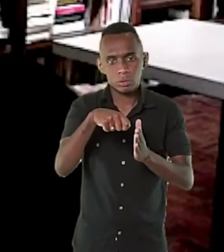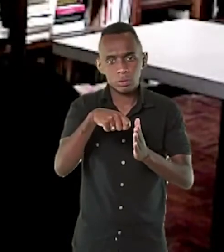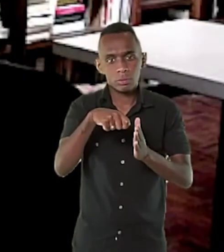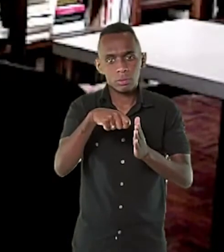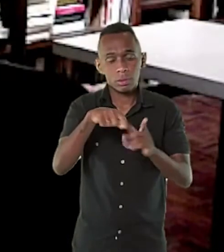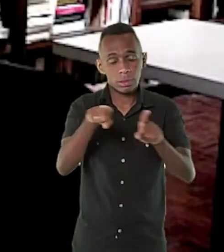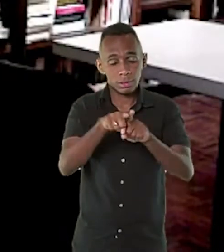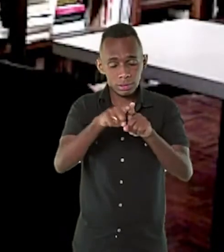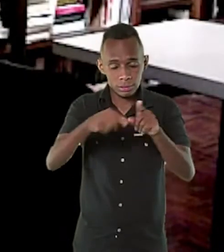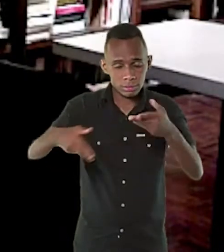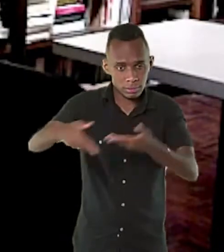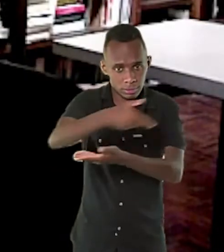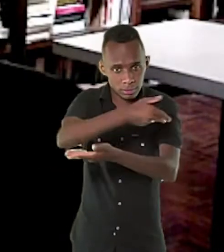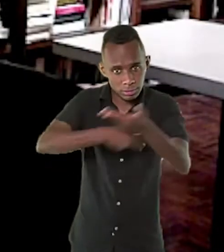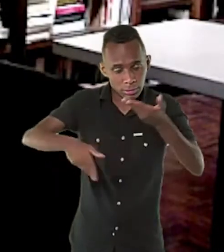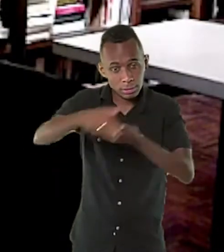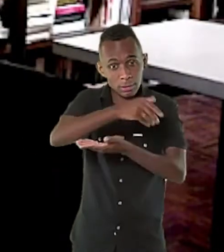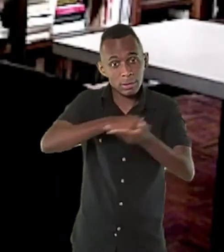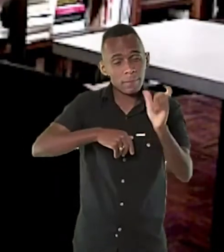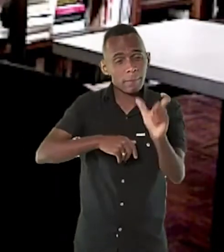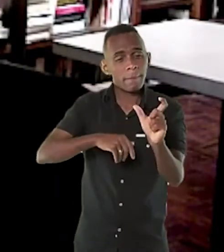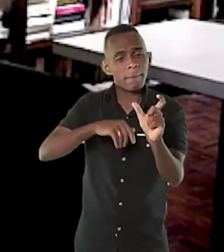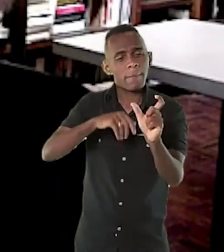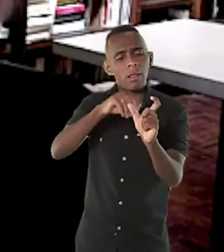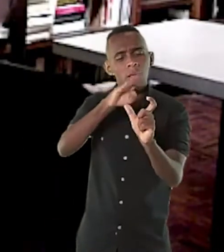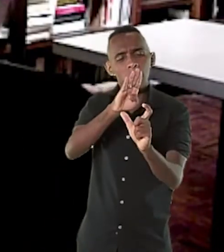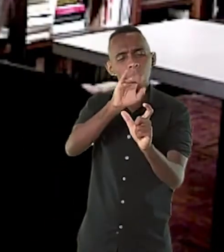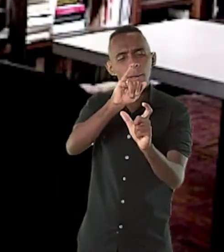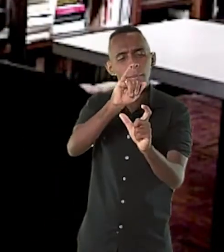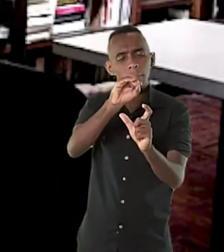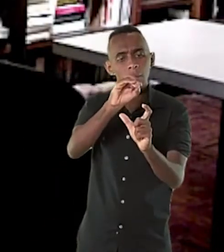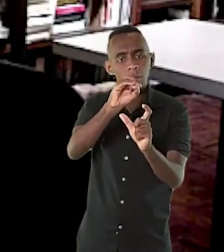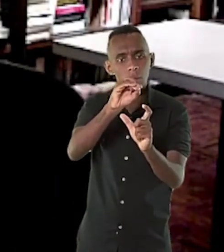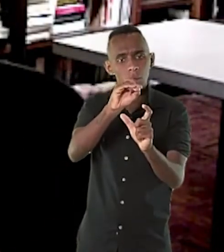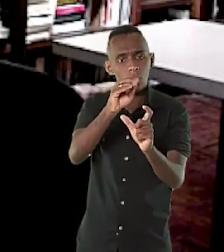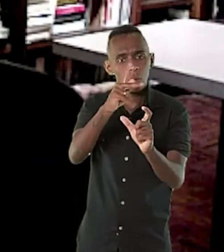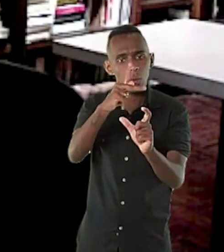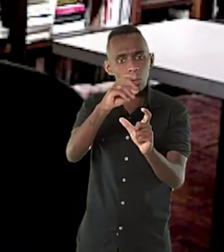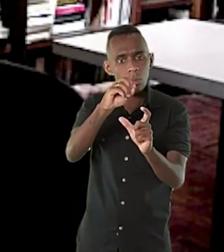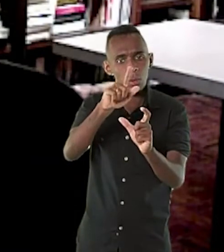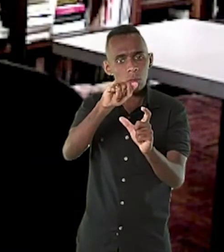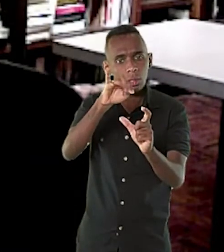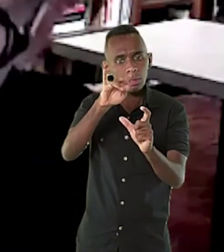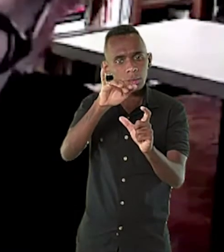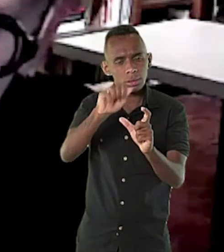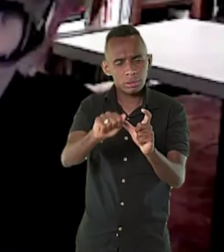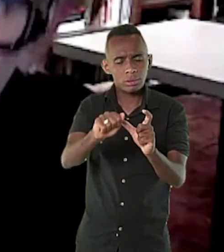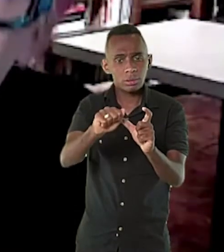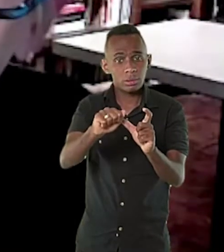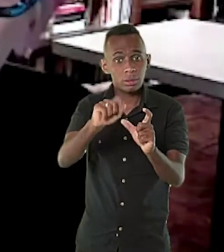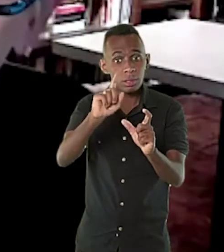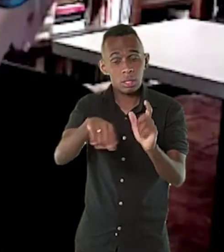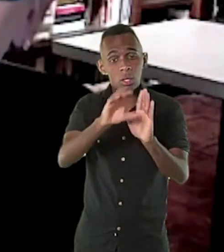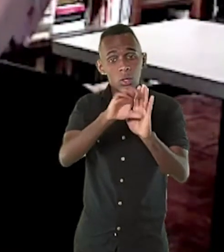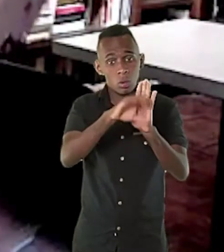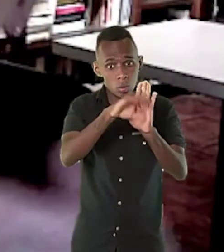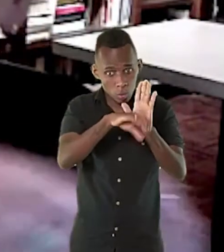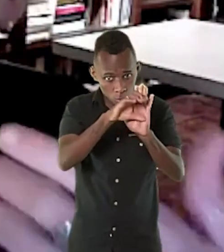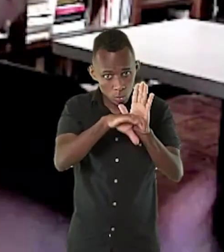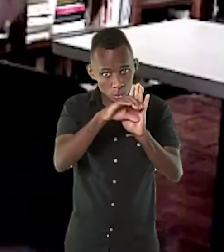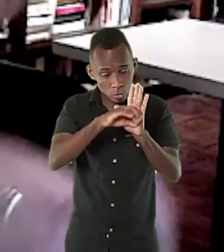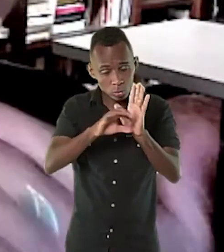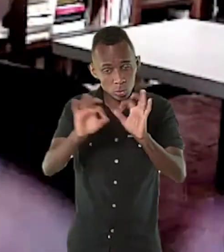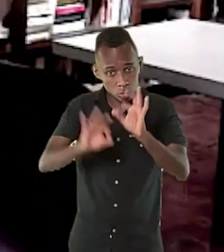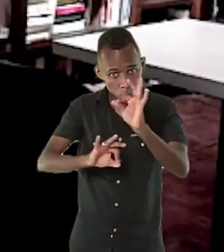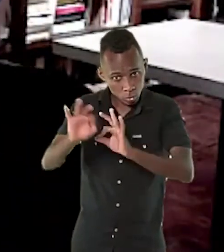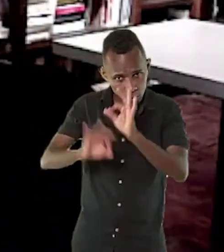transversalidade. Biopolíticas é um conceito formulado pelo Michel Foucault, um